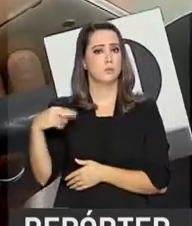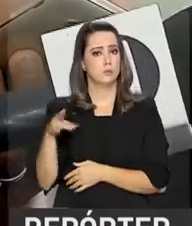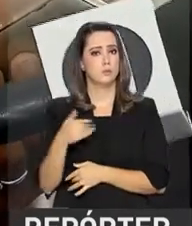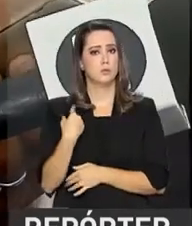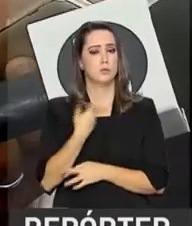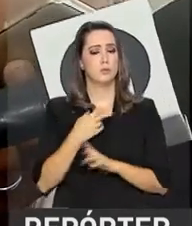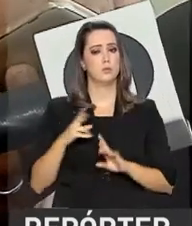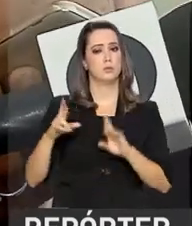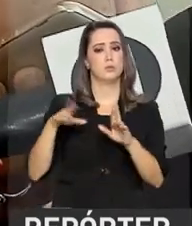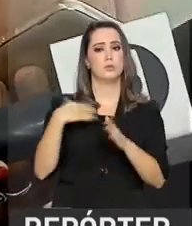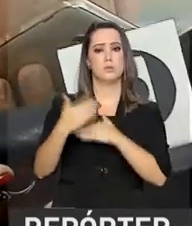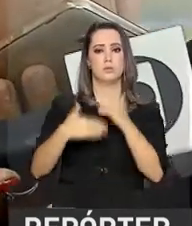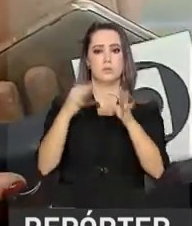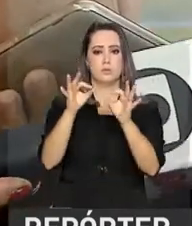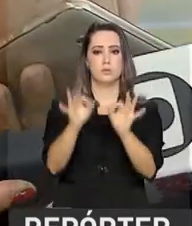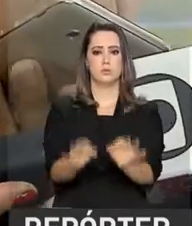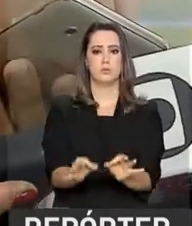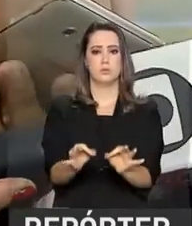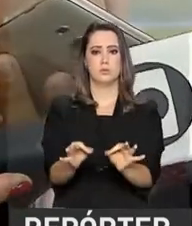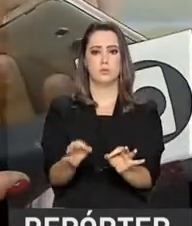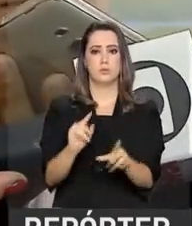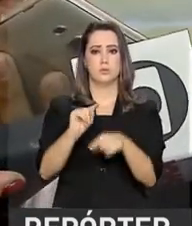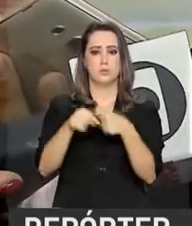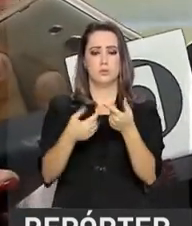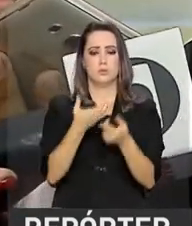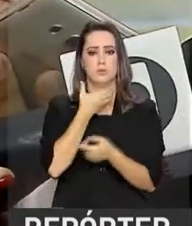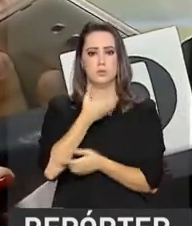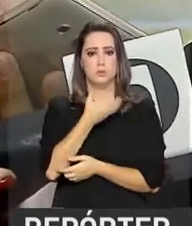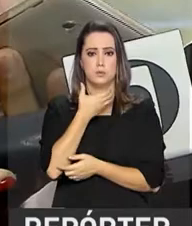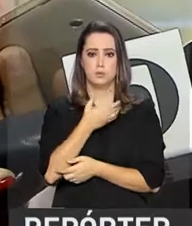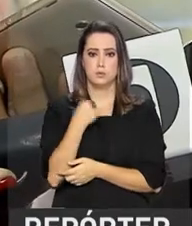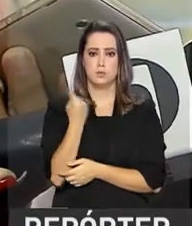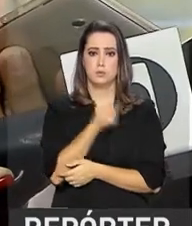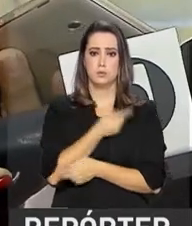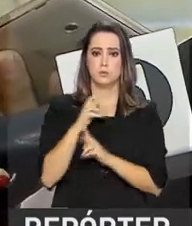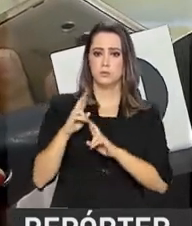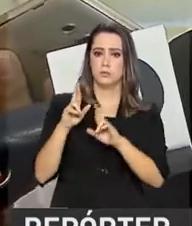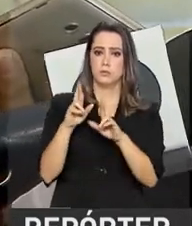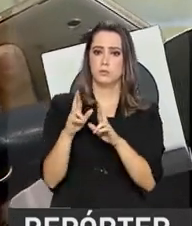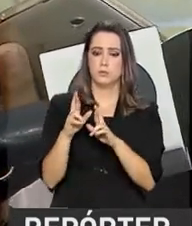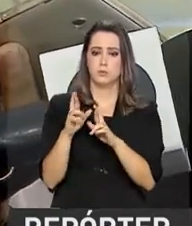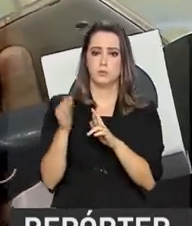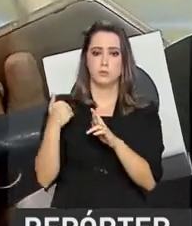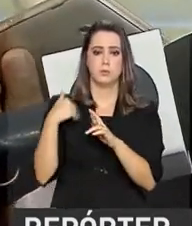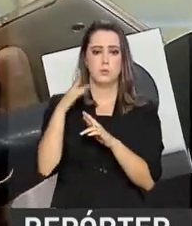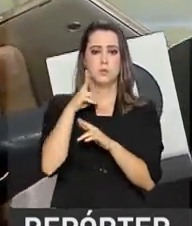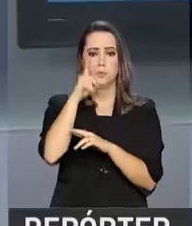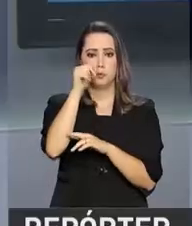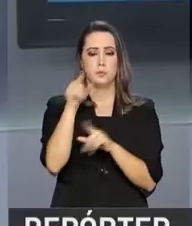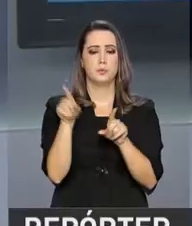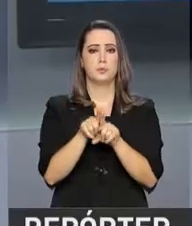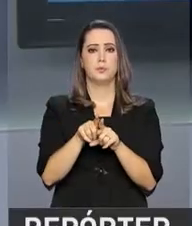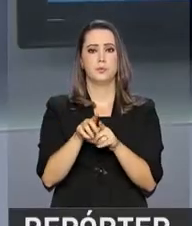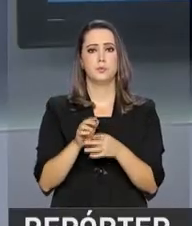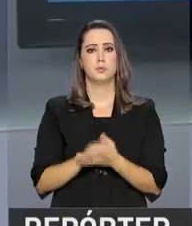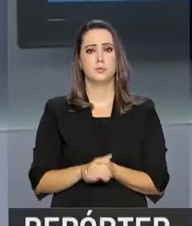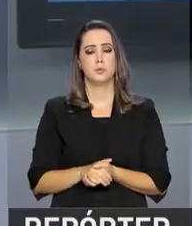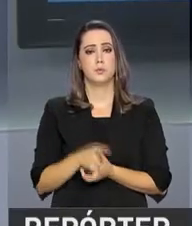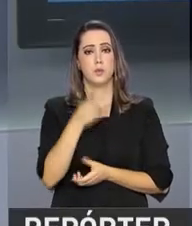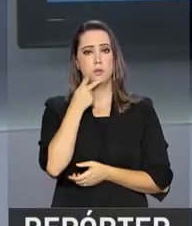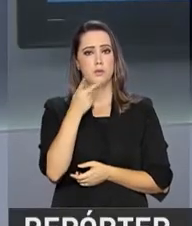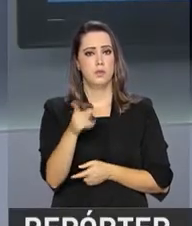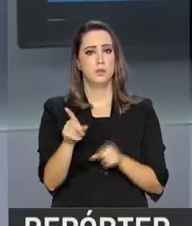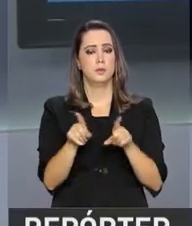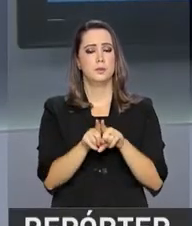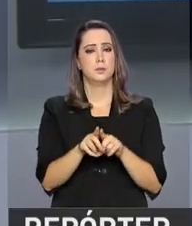real e depois de dezembro na esperança talvez até mais forte ainda meirelles